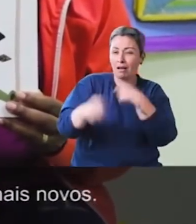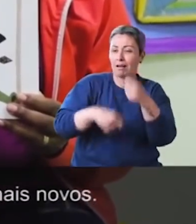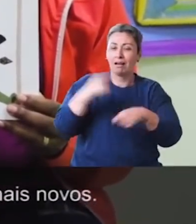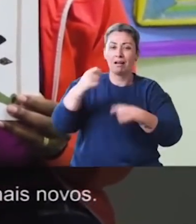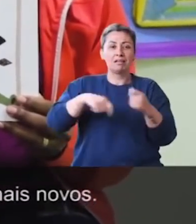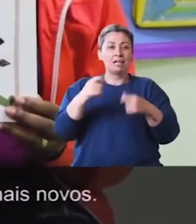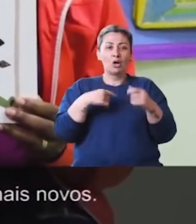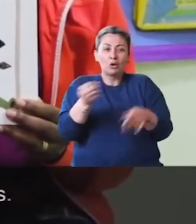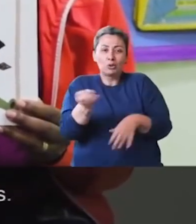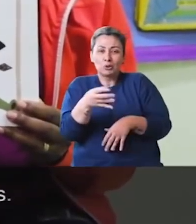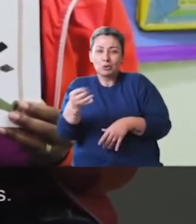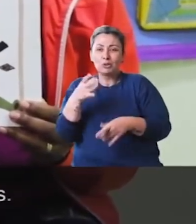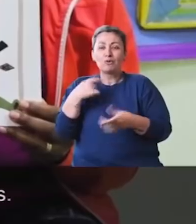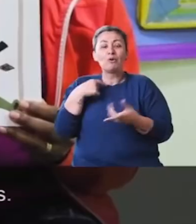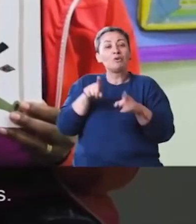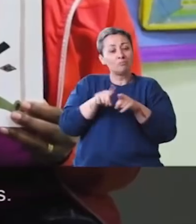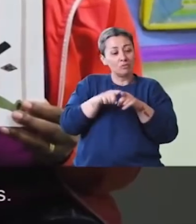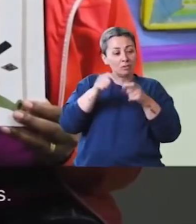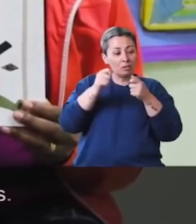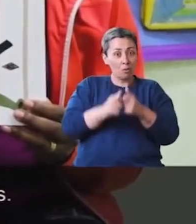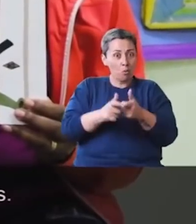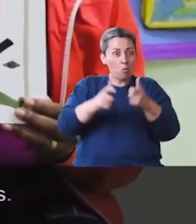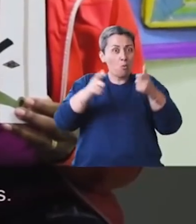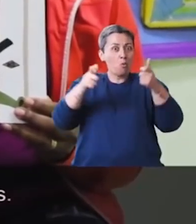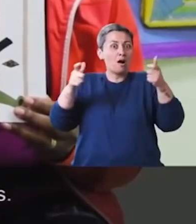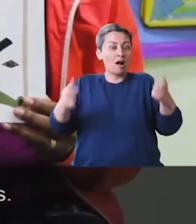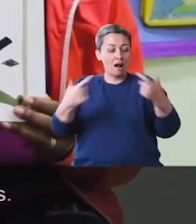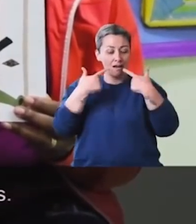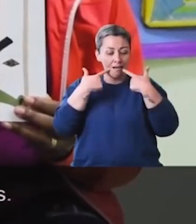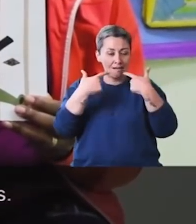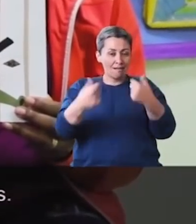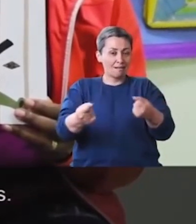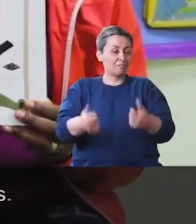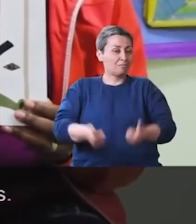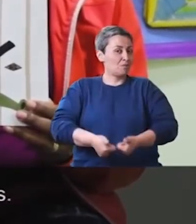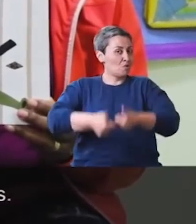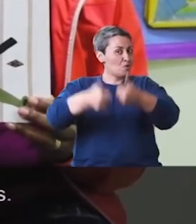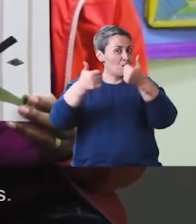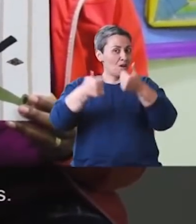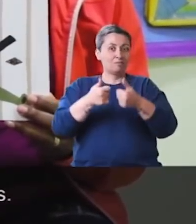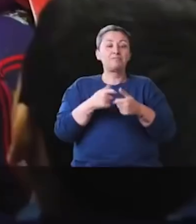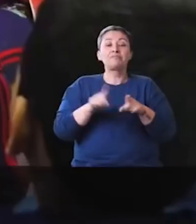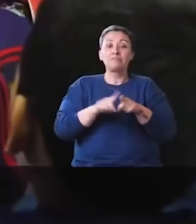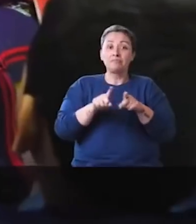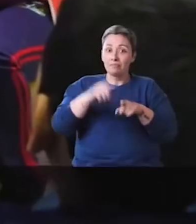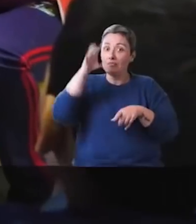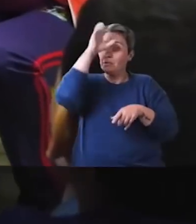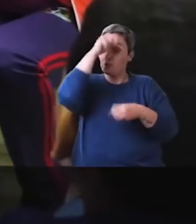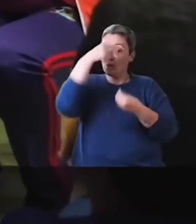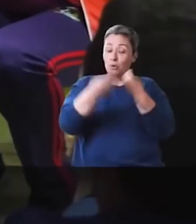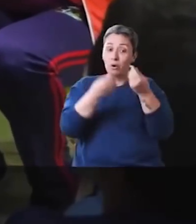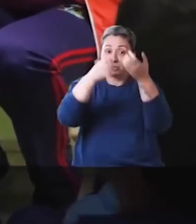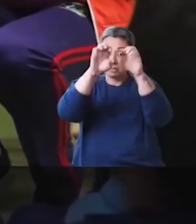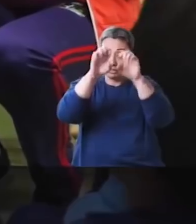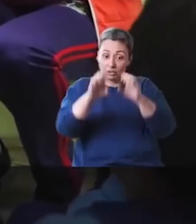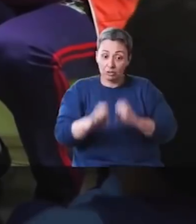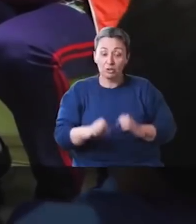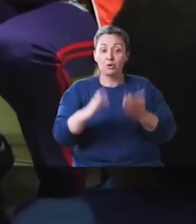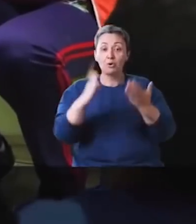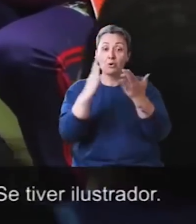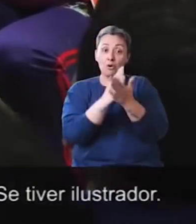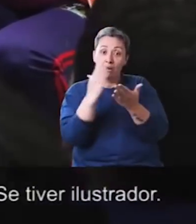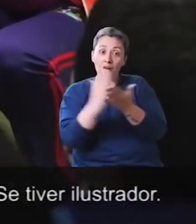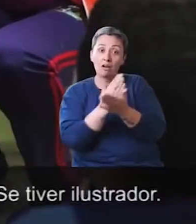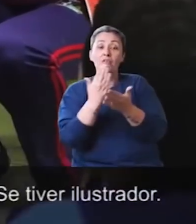aprendem sinais novos, então isso permite que amplie o repertório linguístico deles. Eles aprendem também sobre a estrutura